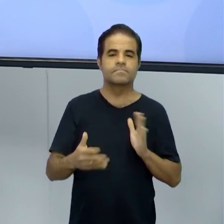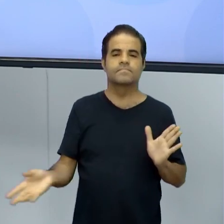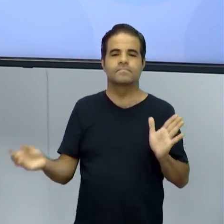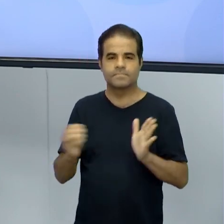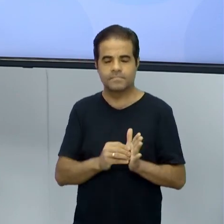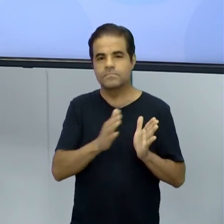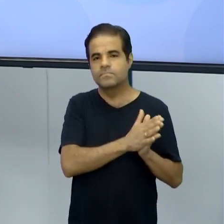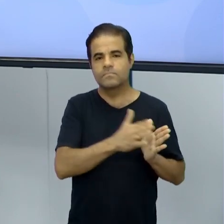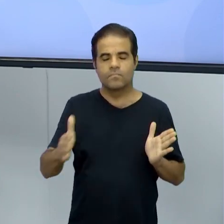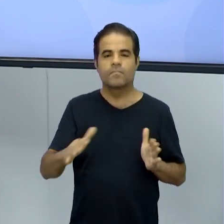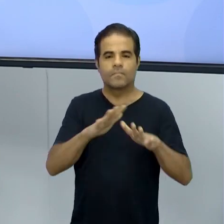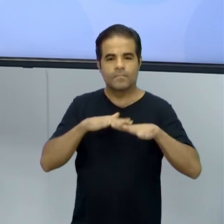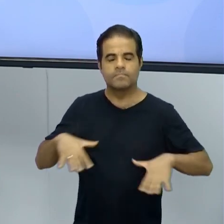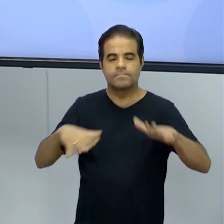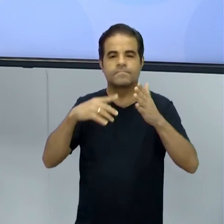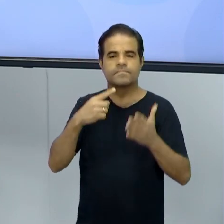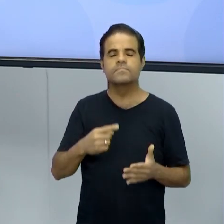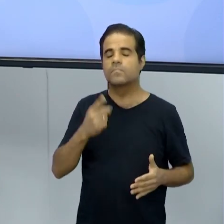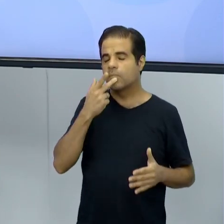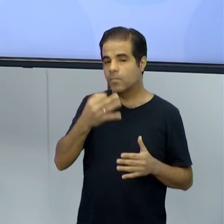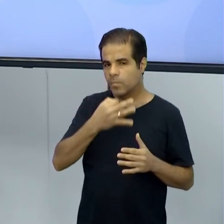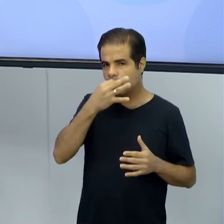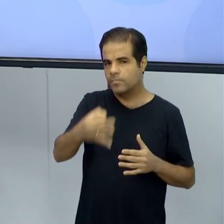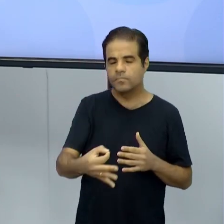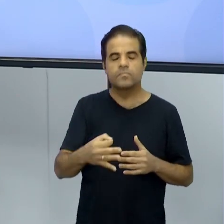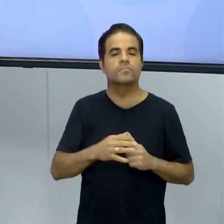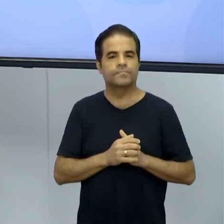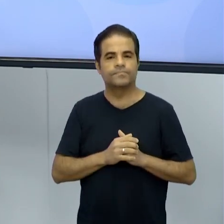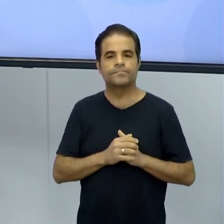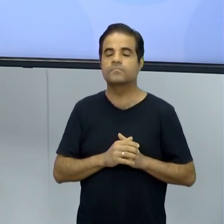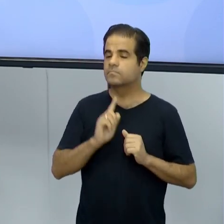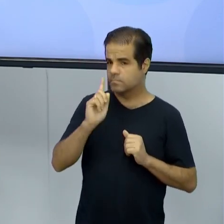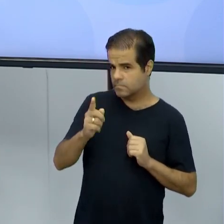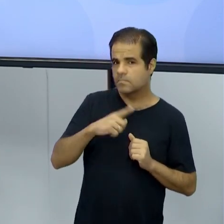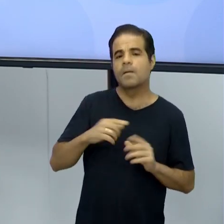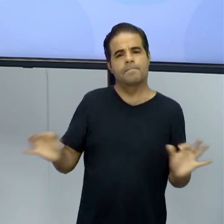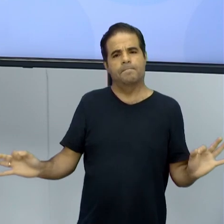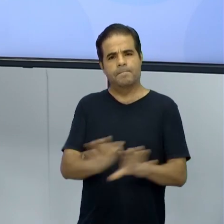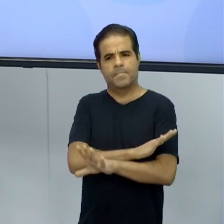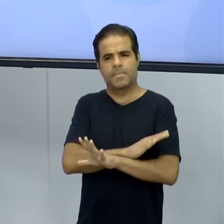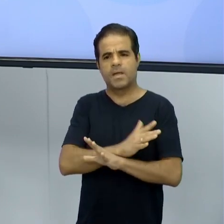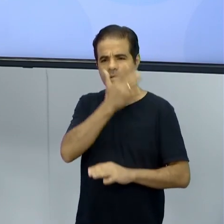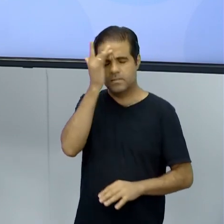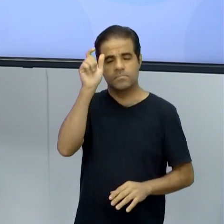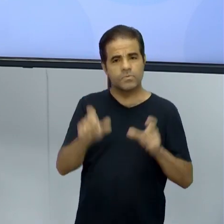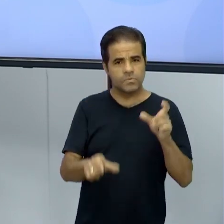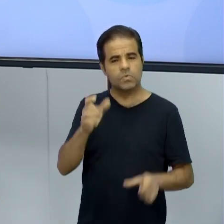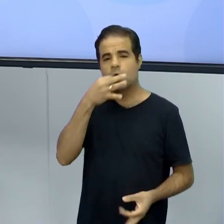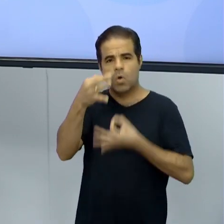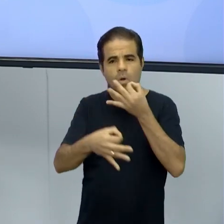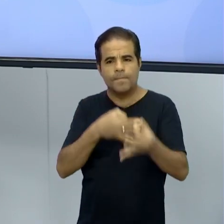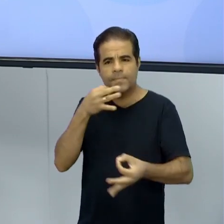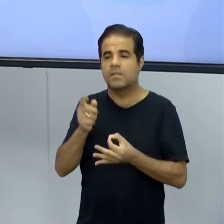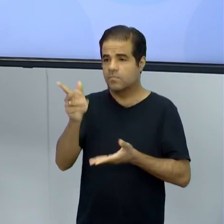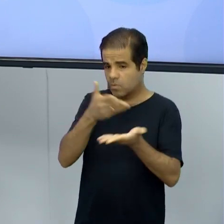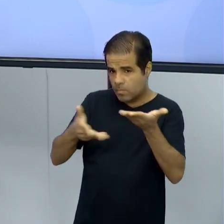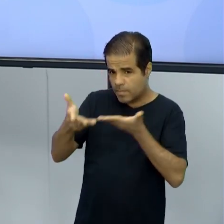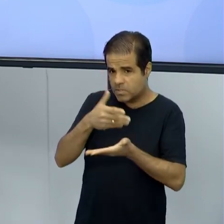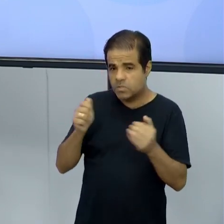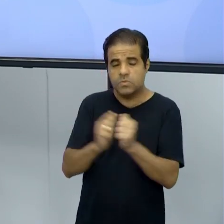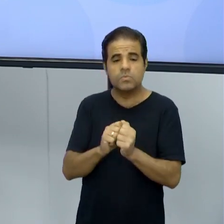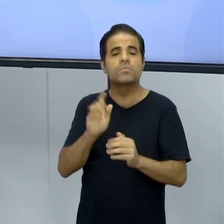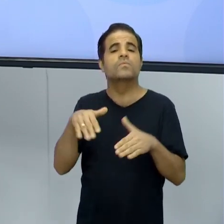ou sobre alguma opinião e você tem que estar preparado, porque as pessoas vão comentar ali. Você compartilha com